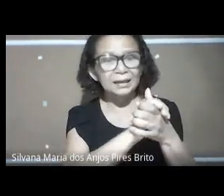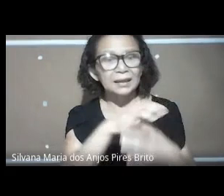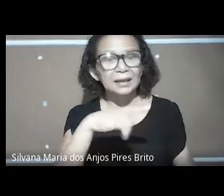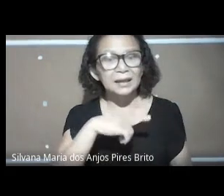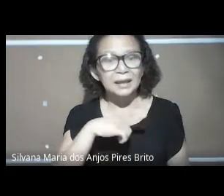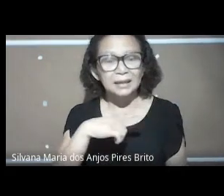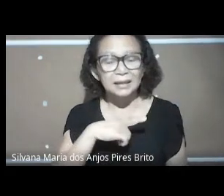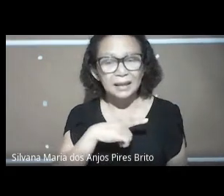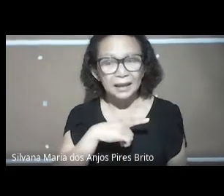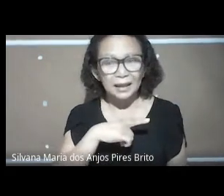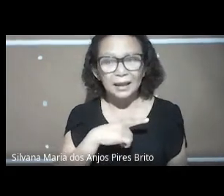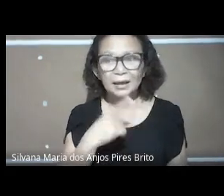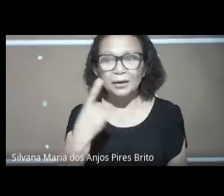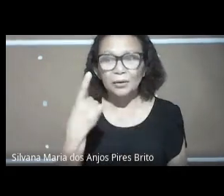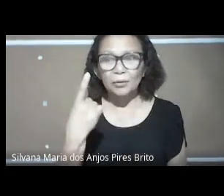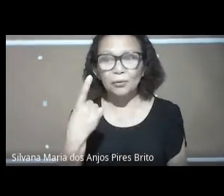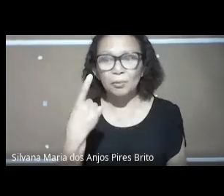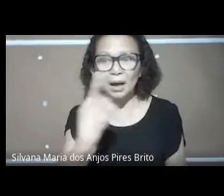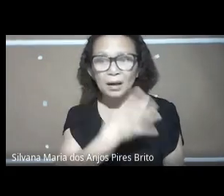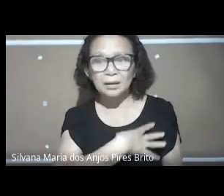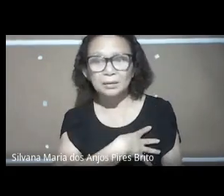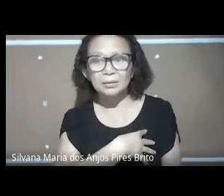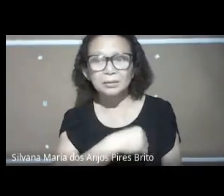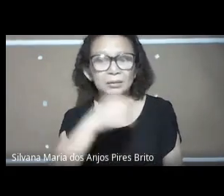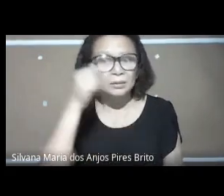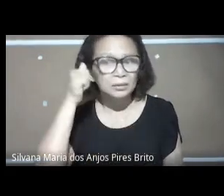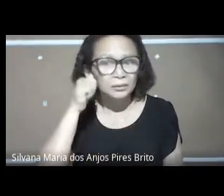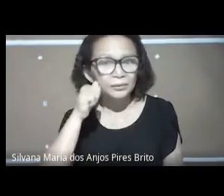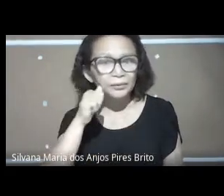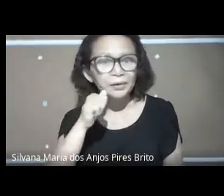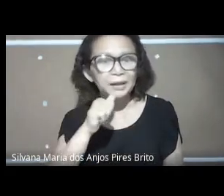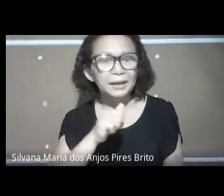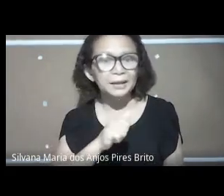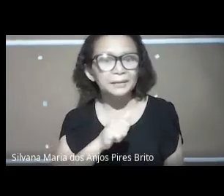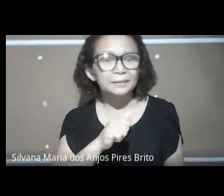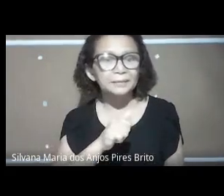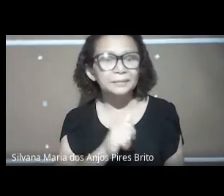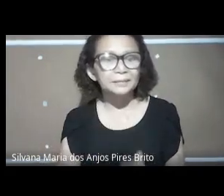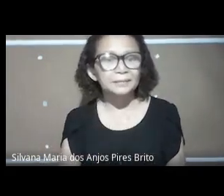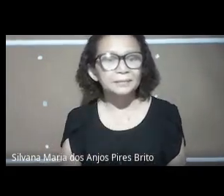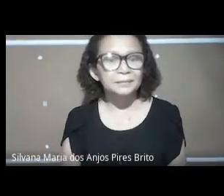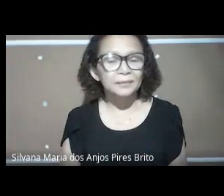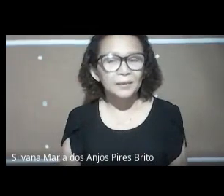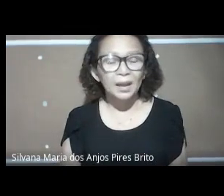casada, e ter uma filha.